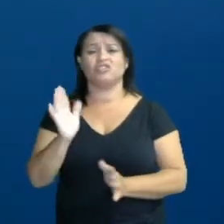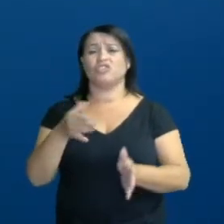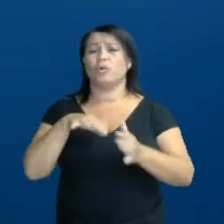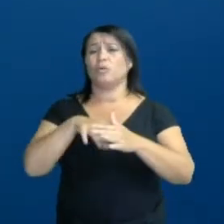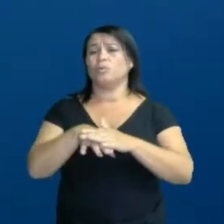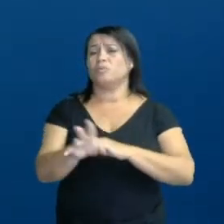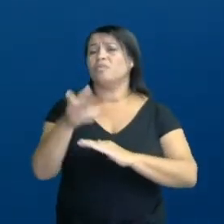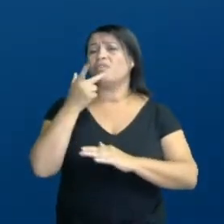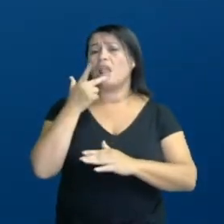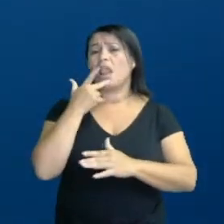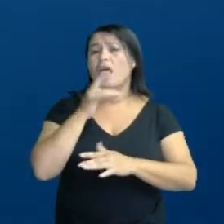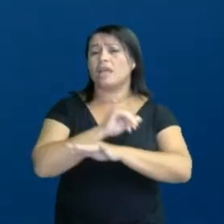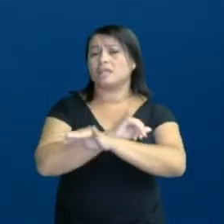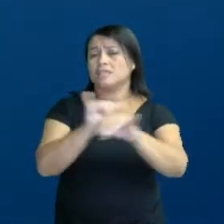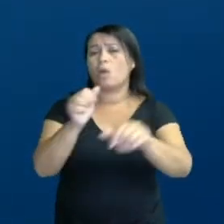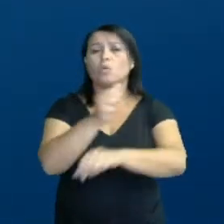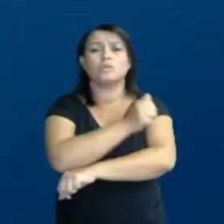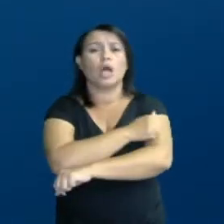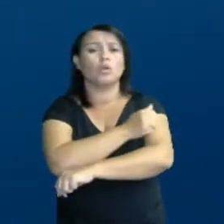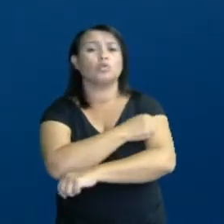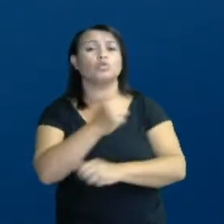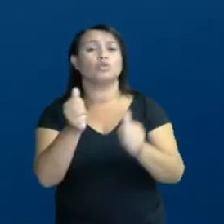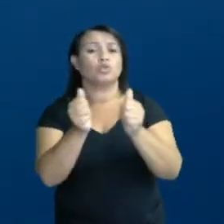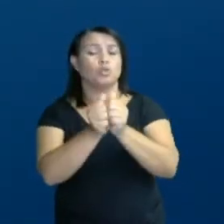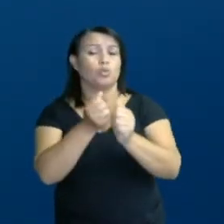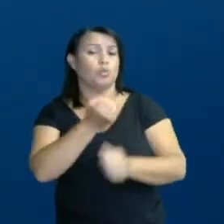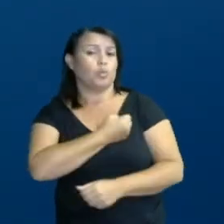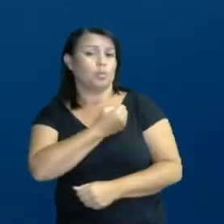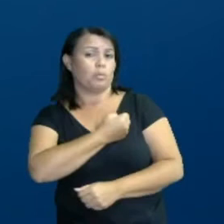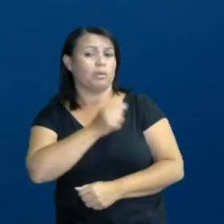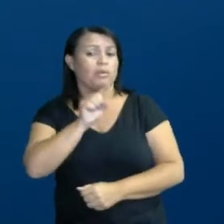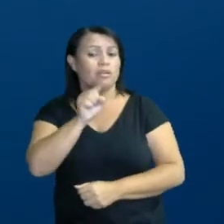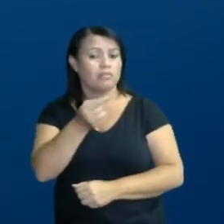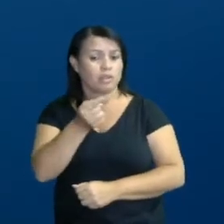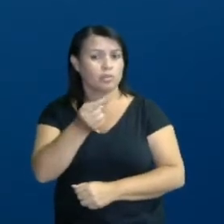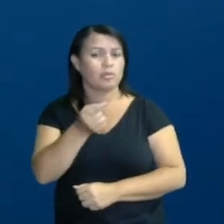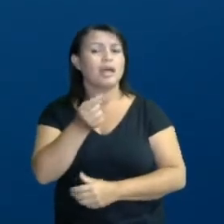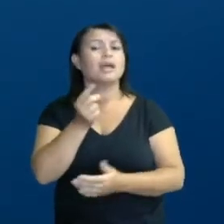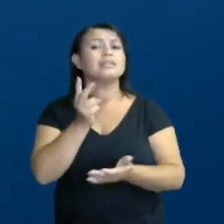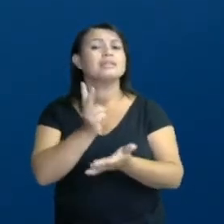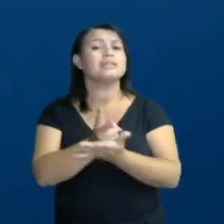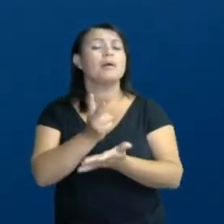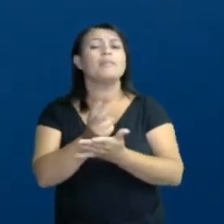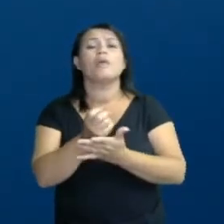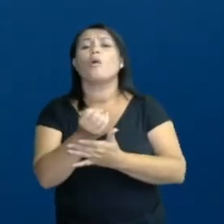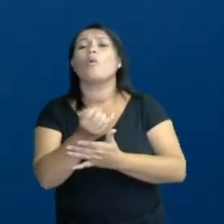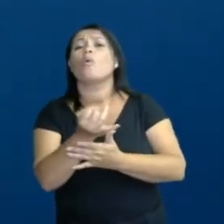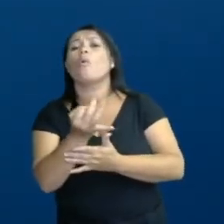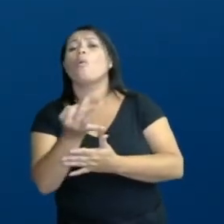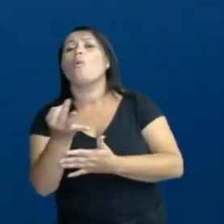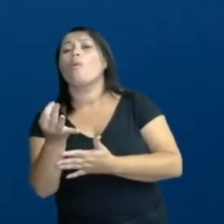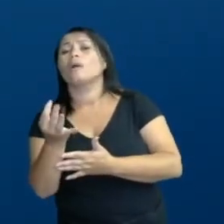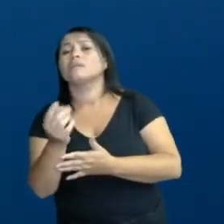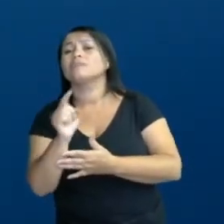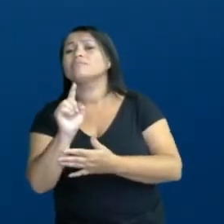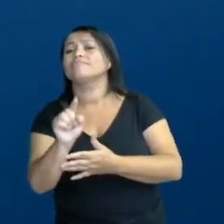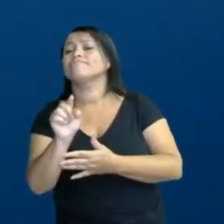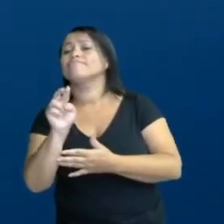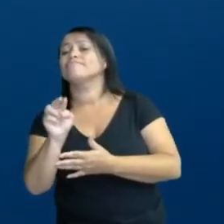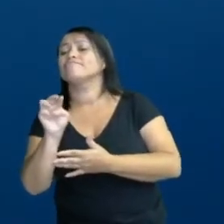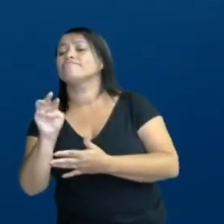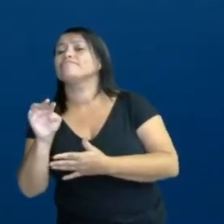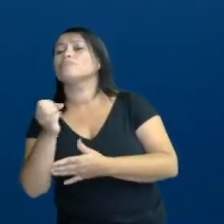alunos o seguinte, o número que vem acompanhado por vírgula, nós vamos acompanhar quantas casas, tá? Então, eu trouxe aqui um